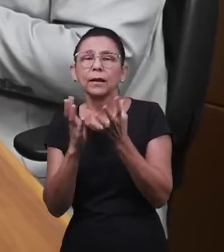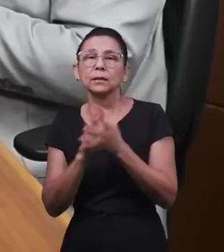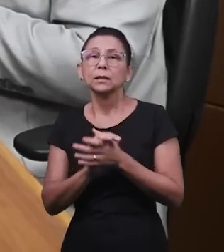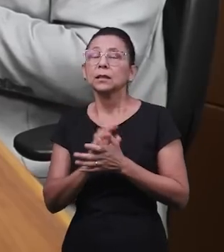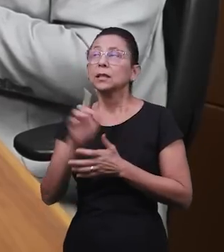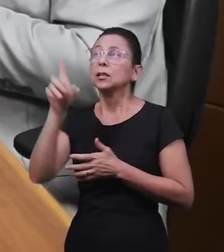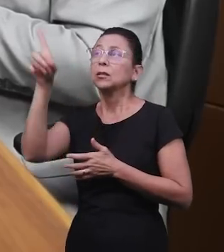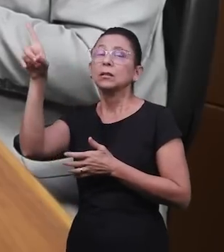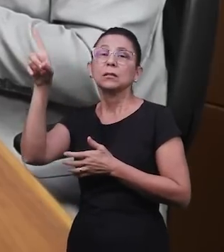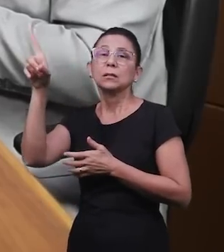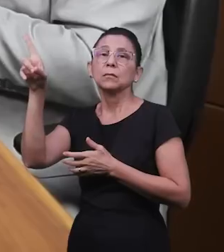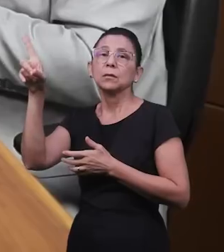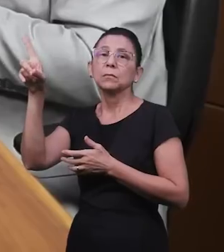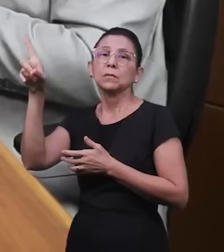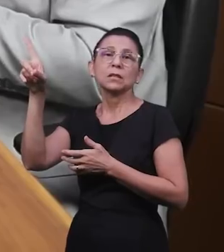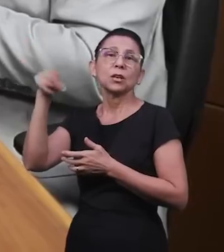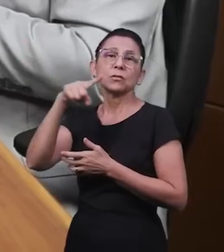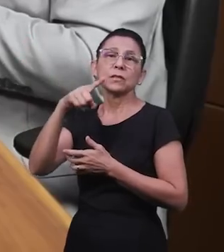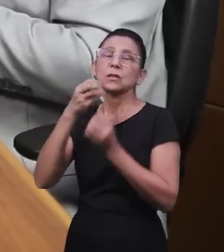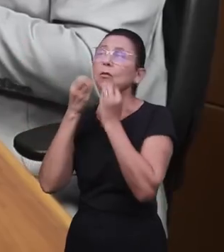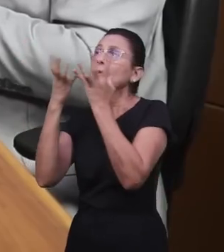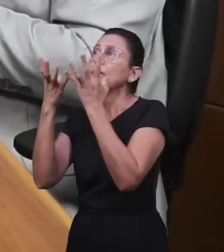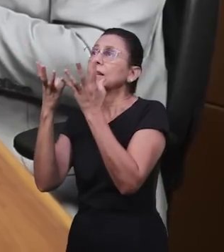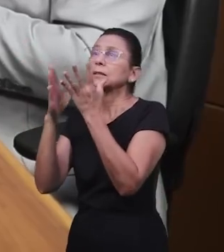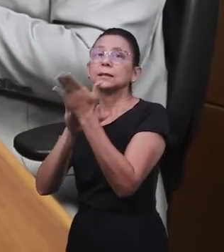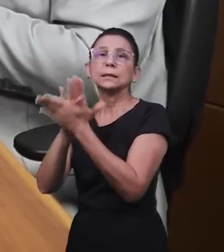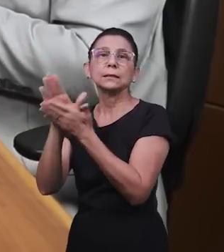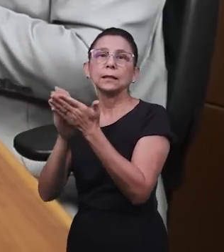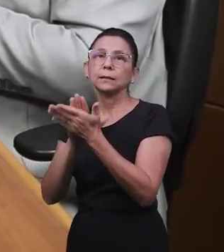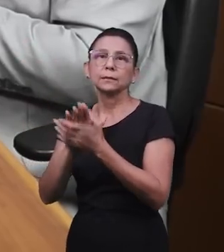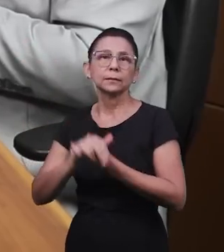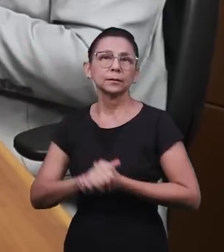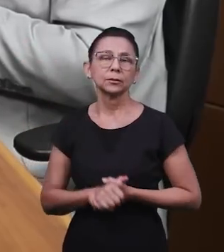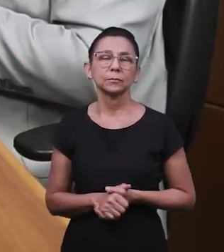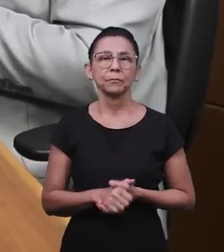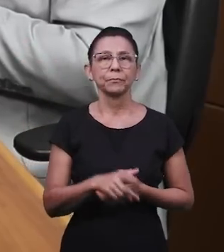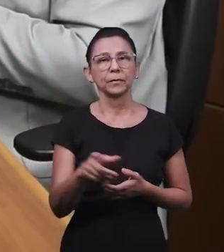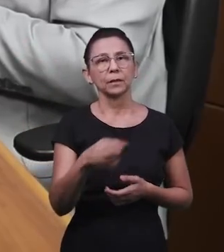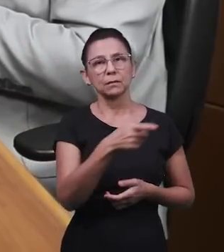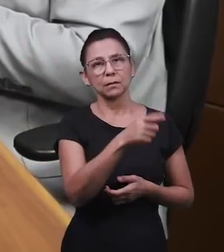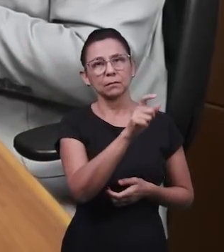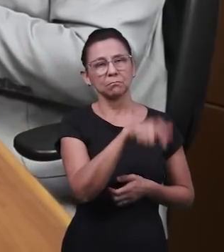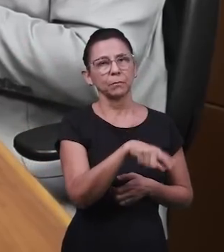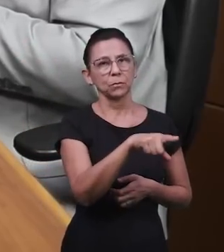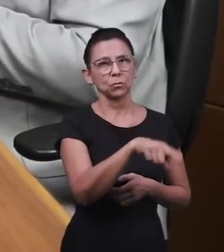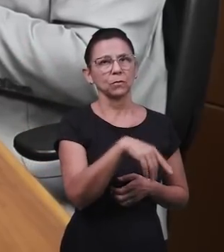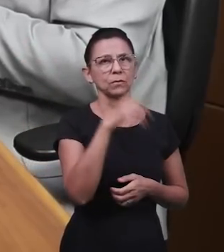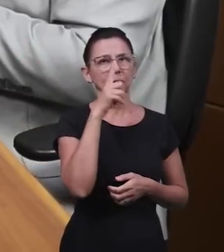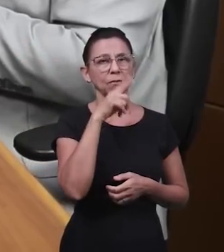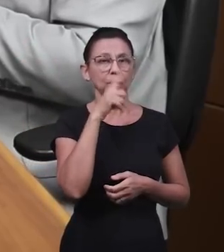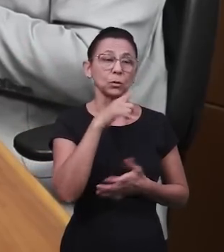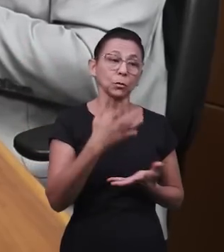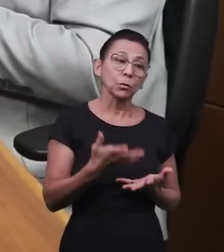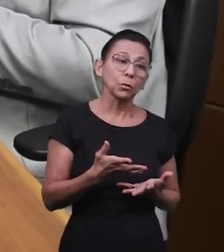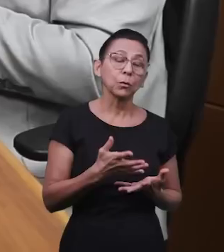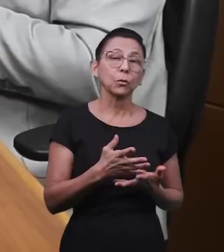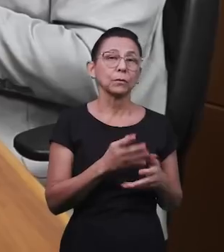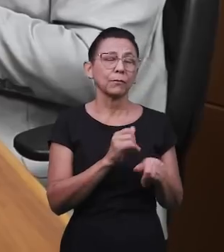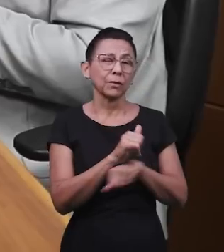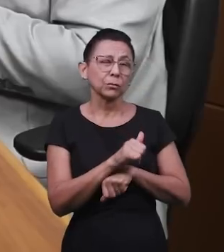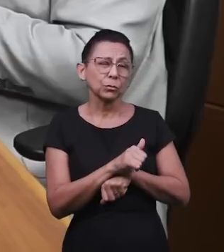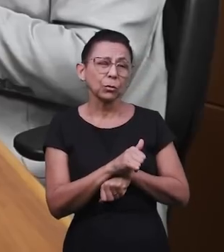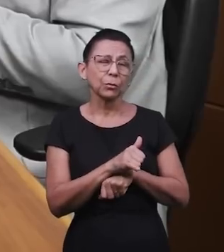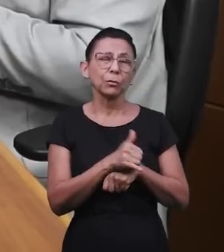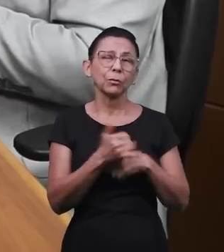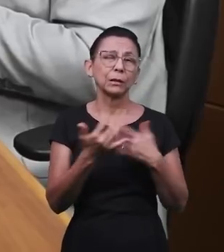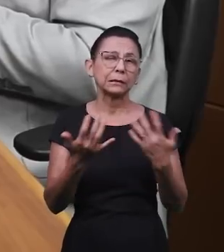errou, às vezes você vai confessar uma falha que você cometeu com alguém, com aquela pessoa, e às vezes